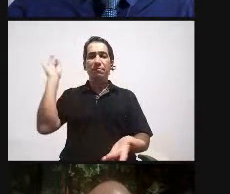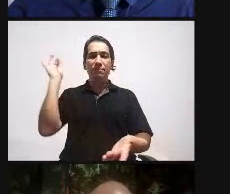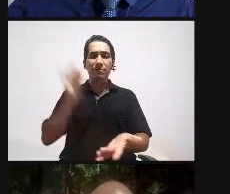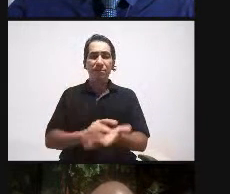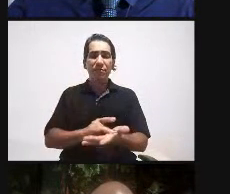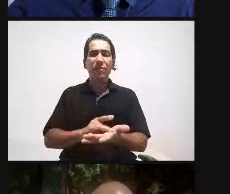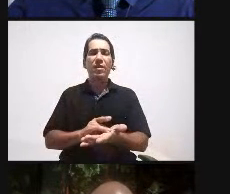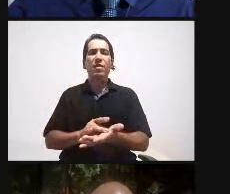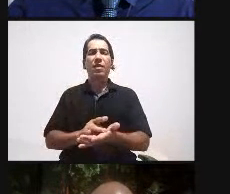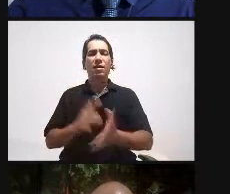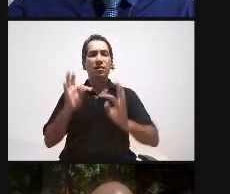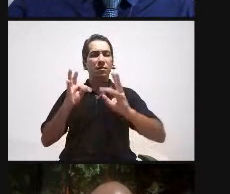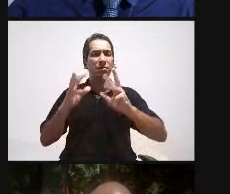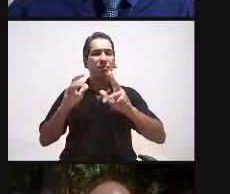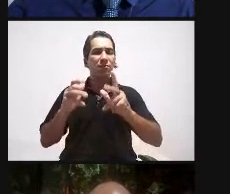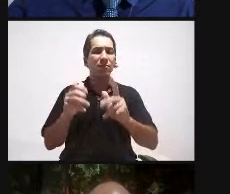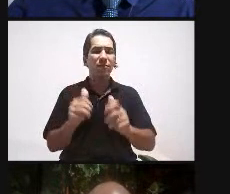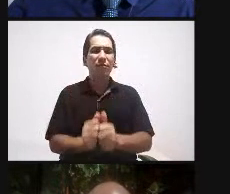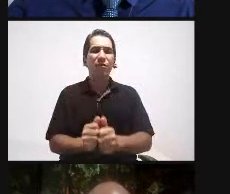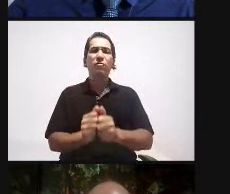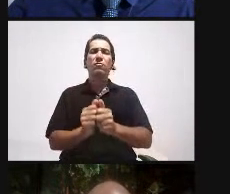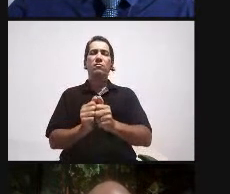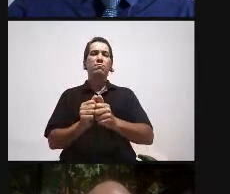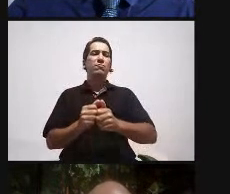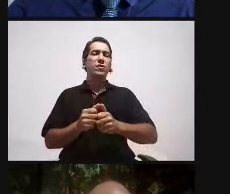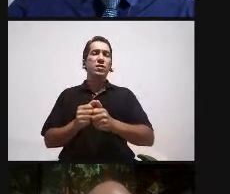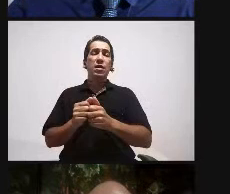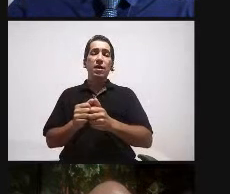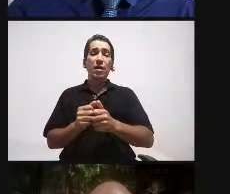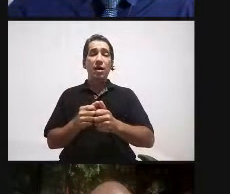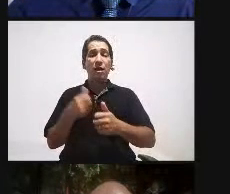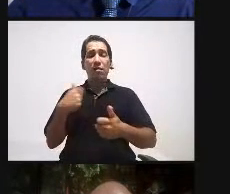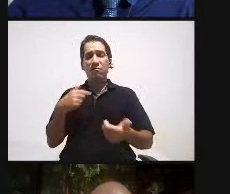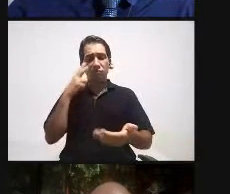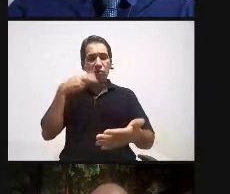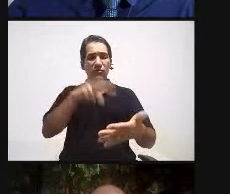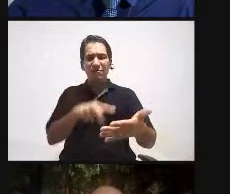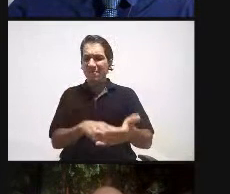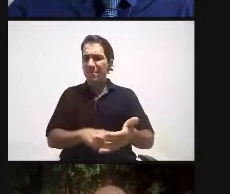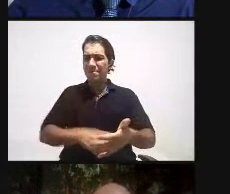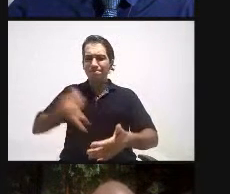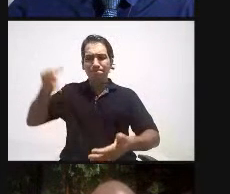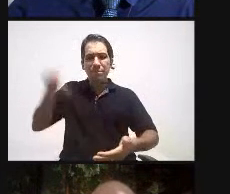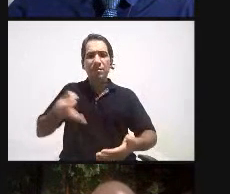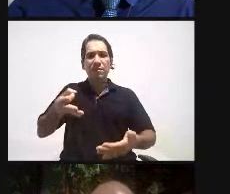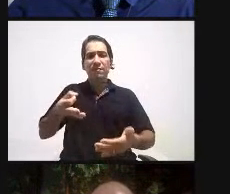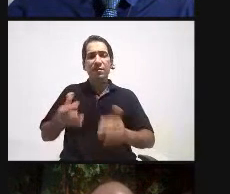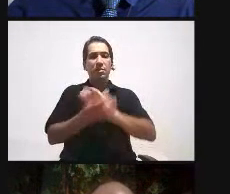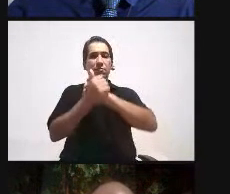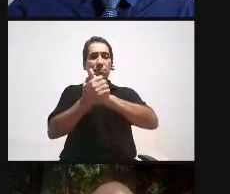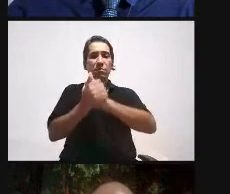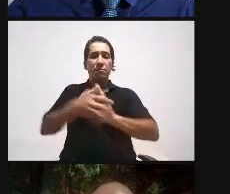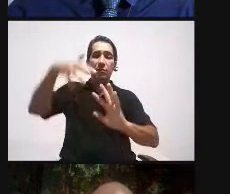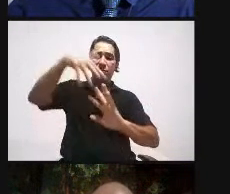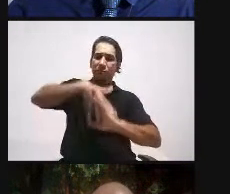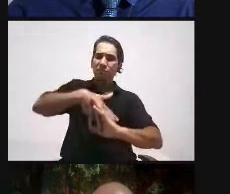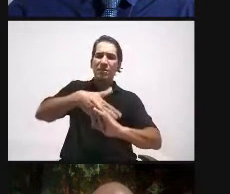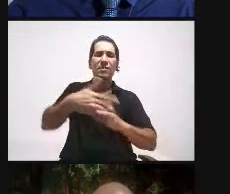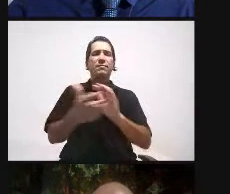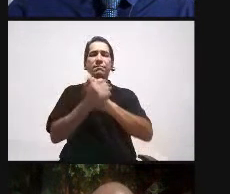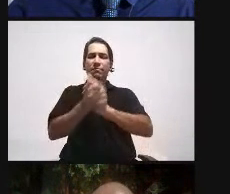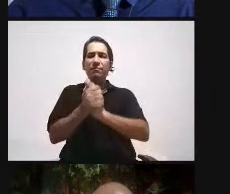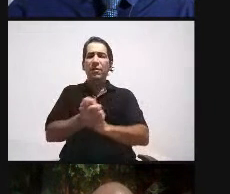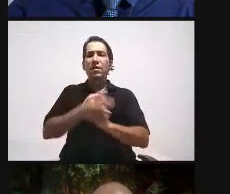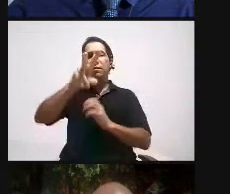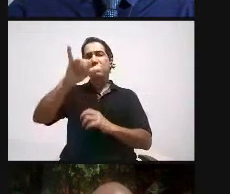assistirem todas as sessões que estão impecáveis. Então, parabéns ao UFMS. Parabéns, Victor, parabéns aos colegas,